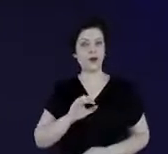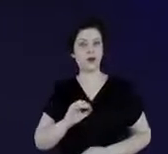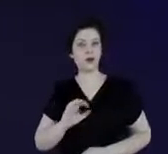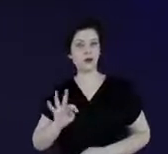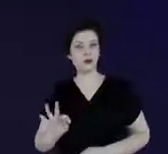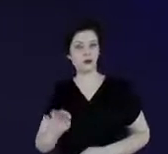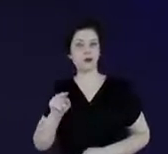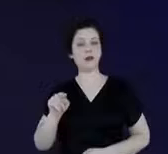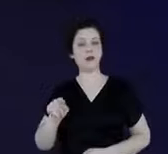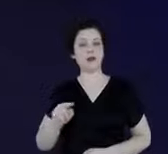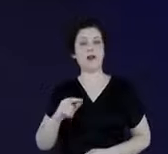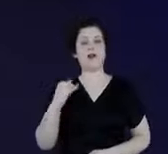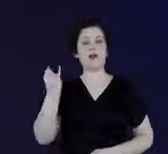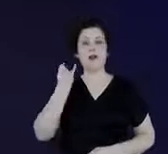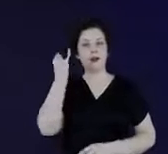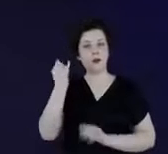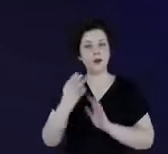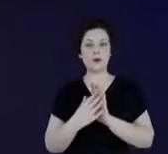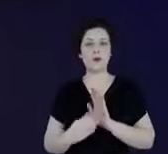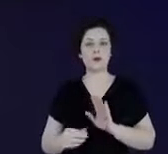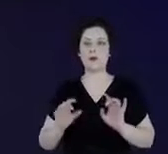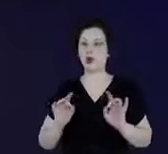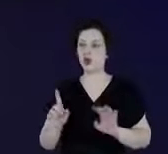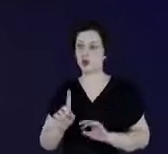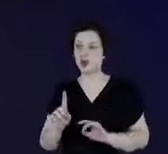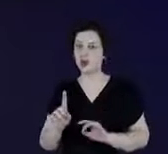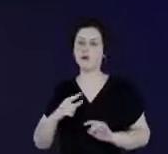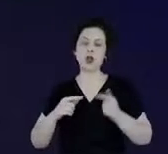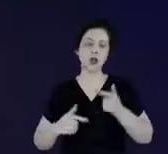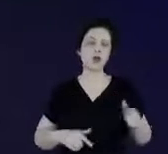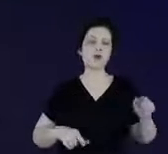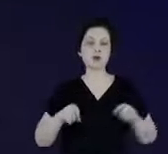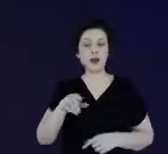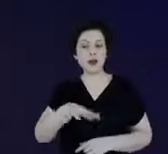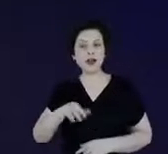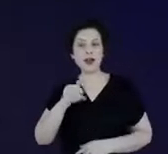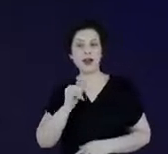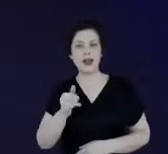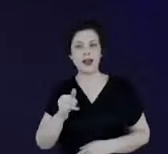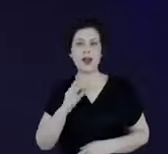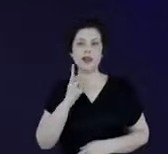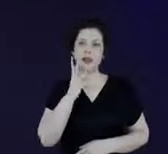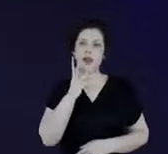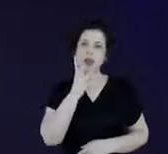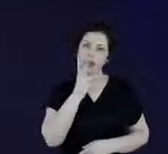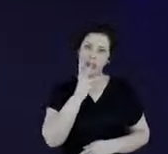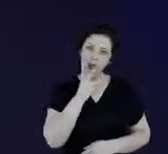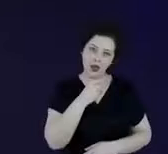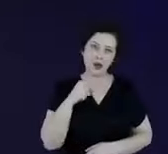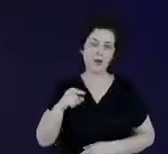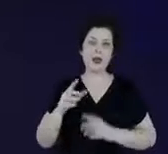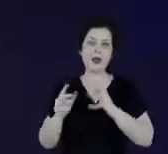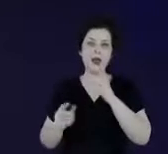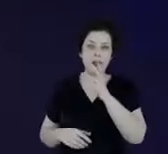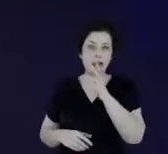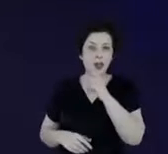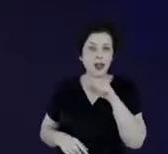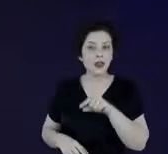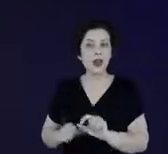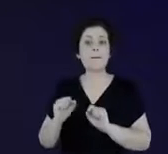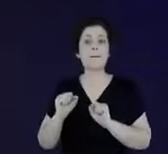fundamental é mas não só nisso setor elétrico está demorando muito e essa demora